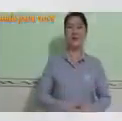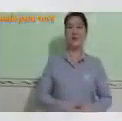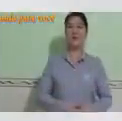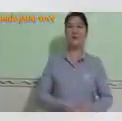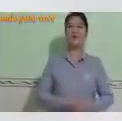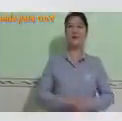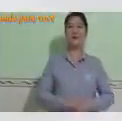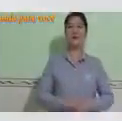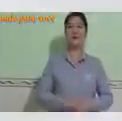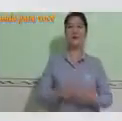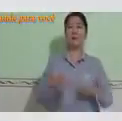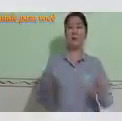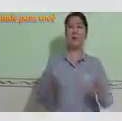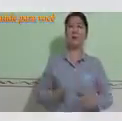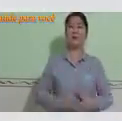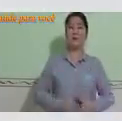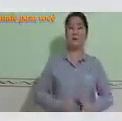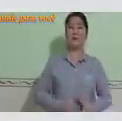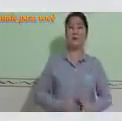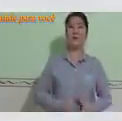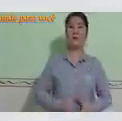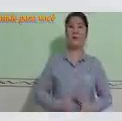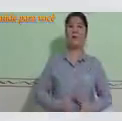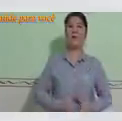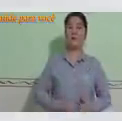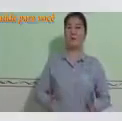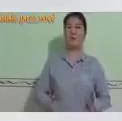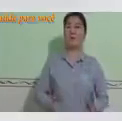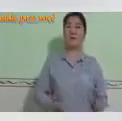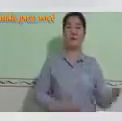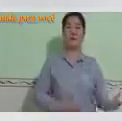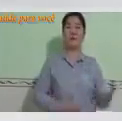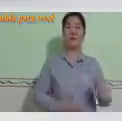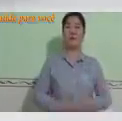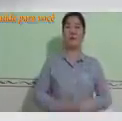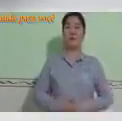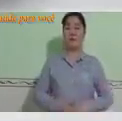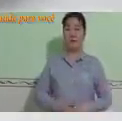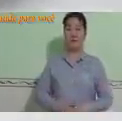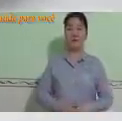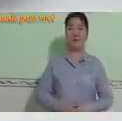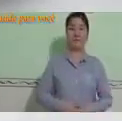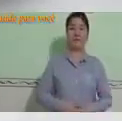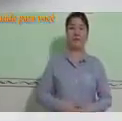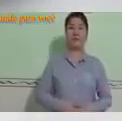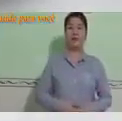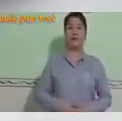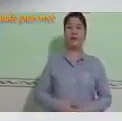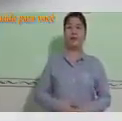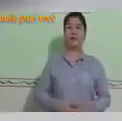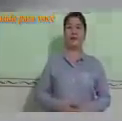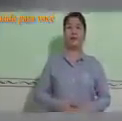Para confirmar as suspeitas de escarlatina, vírgula, o médico usar um kit rápido de laboratório para fazer um teste que